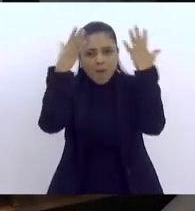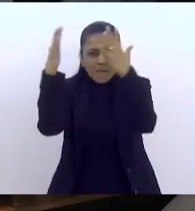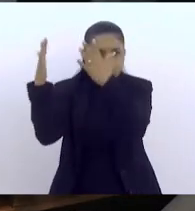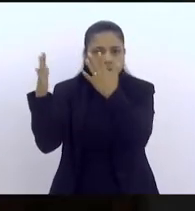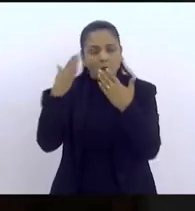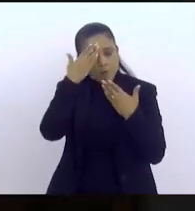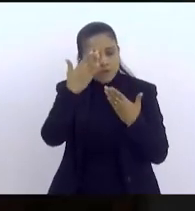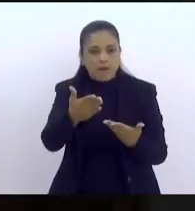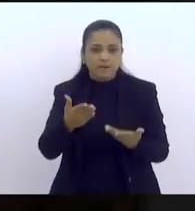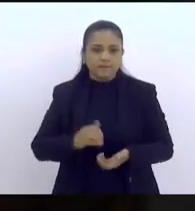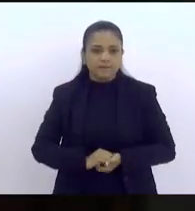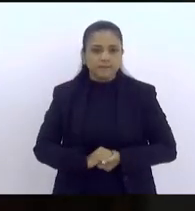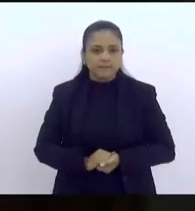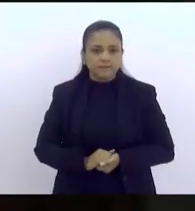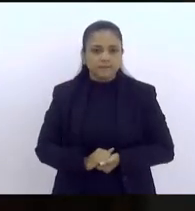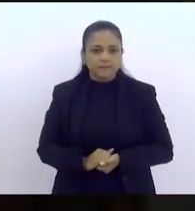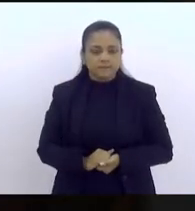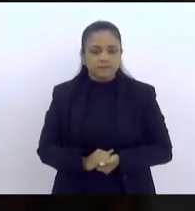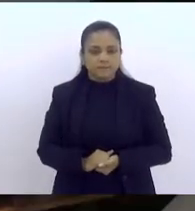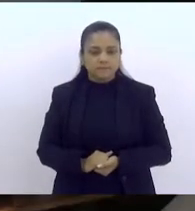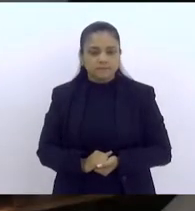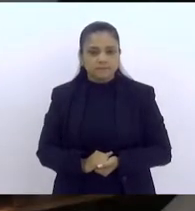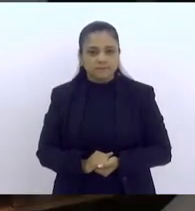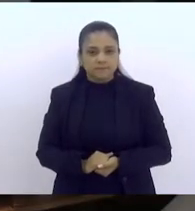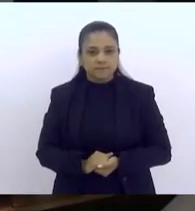Obrigado, deputada Índia. Deputado Rodrigo Amorim.